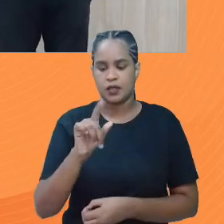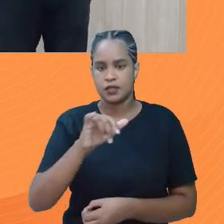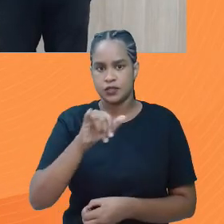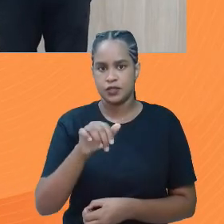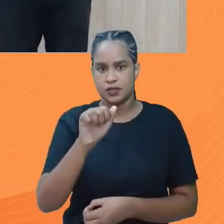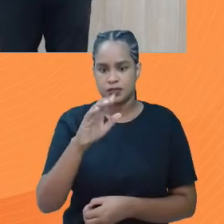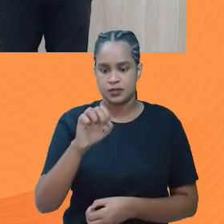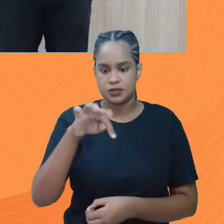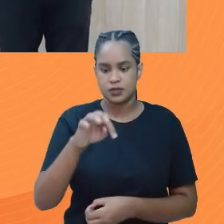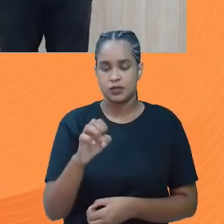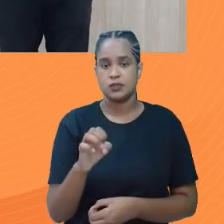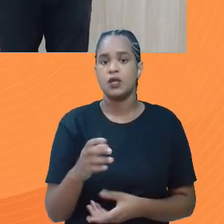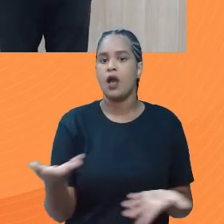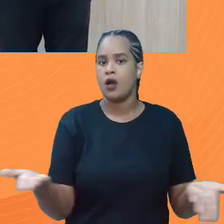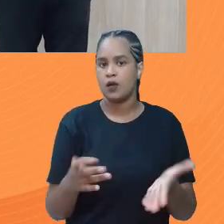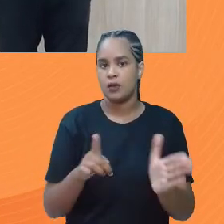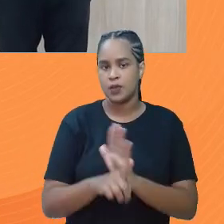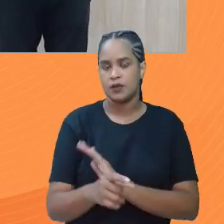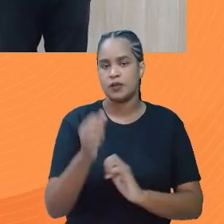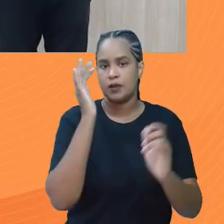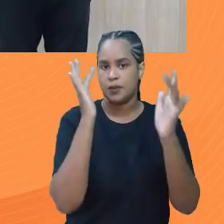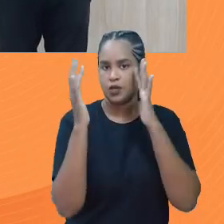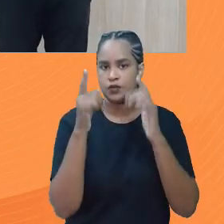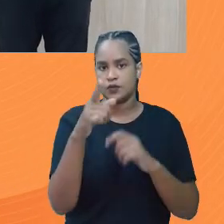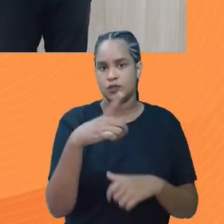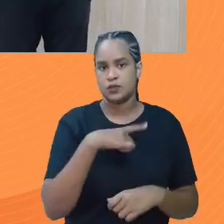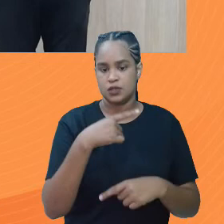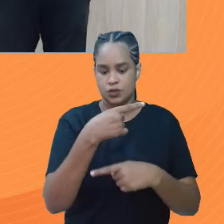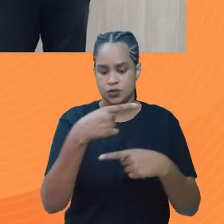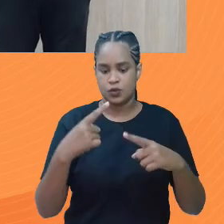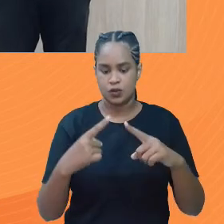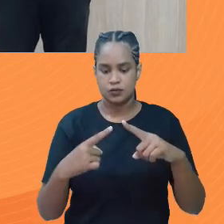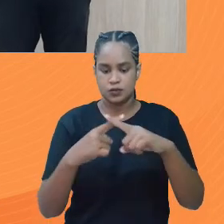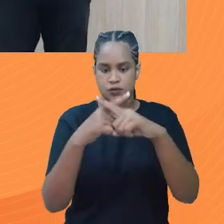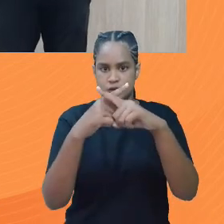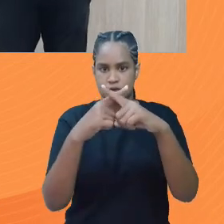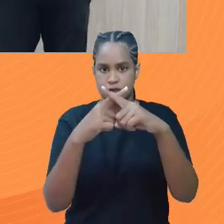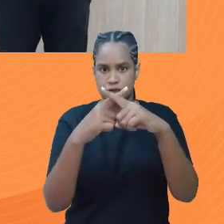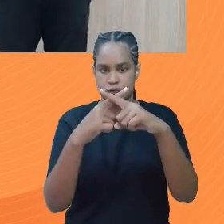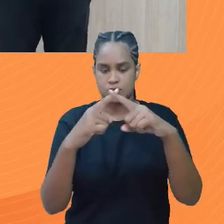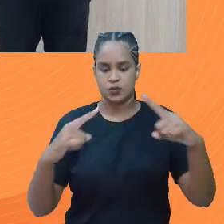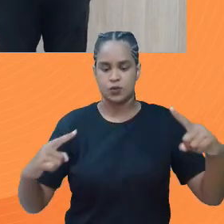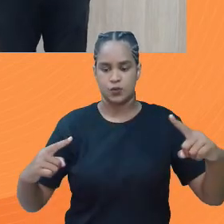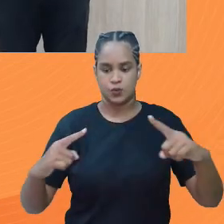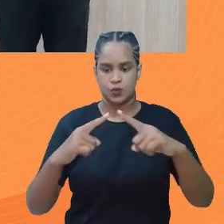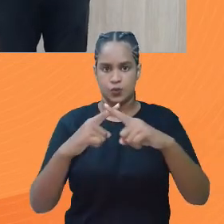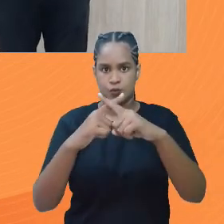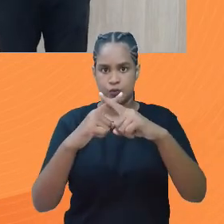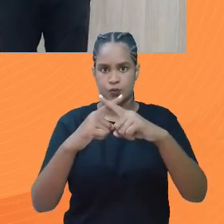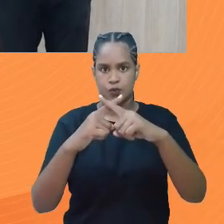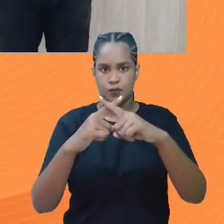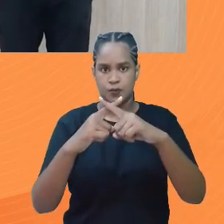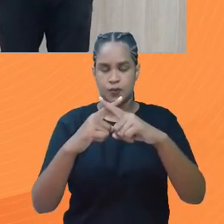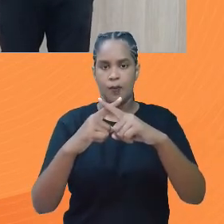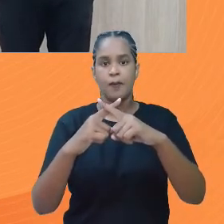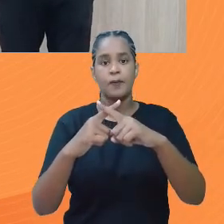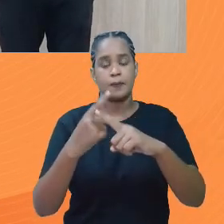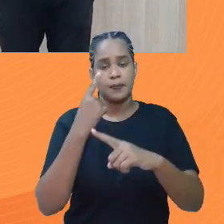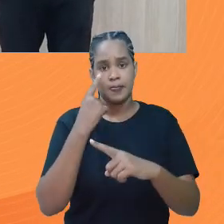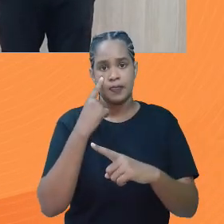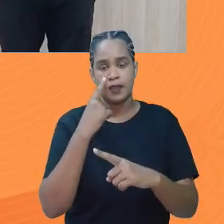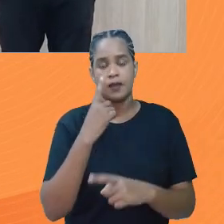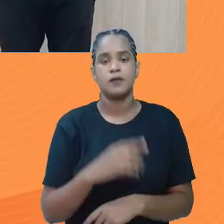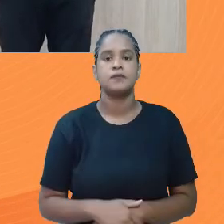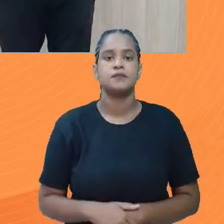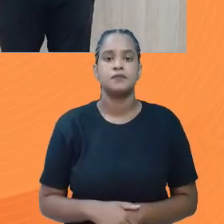seguinte, imagina aí que você tem duas retas concorrentes, tá bom? Retas que se cruzam. Pode notar que nos exemplos anteriores